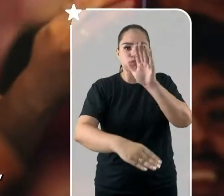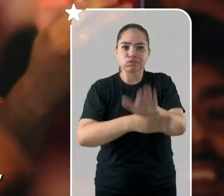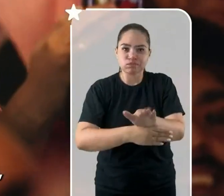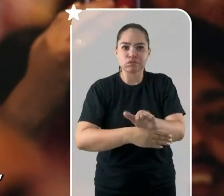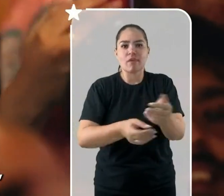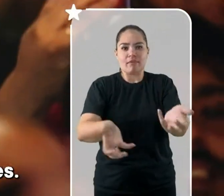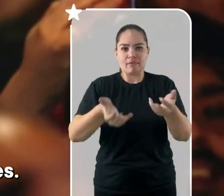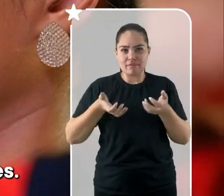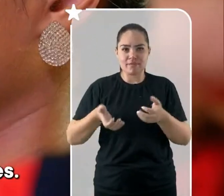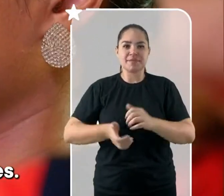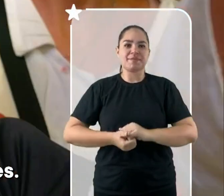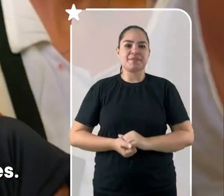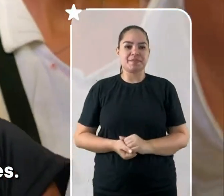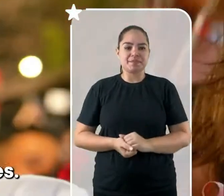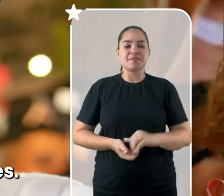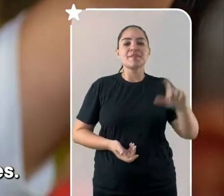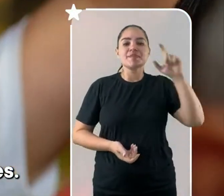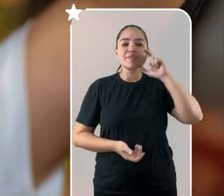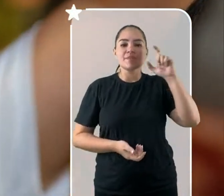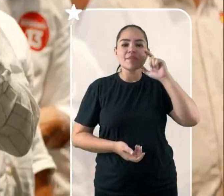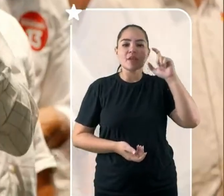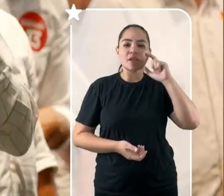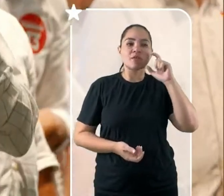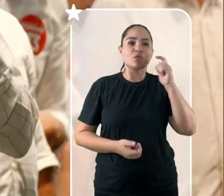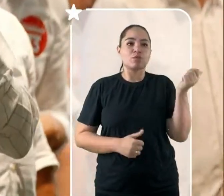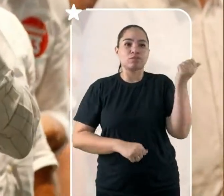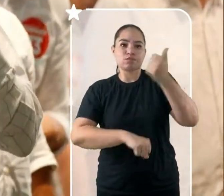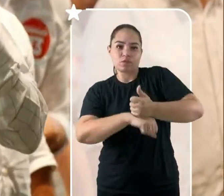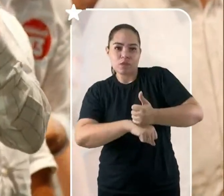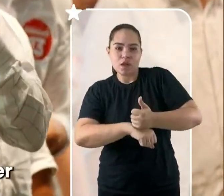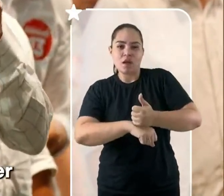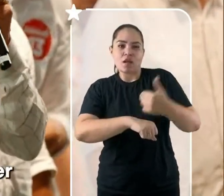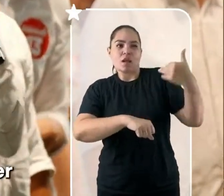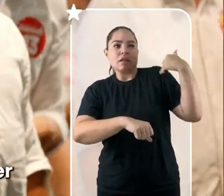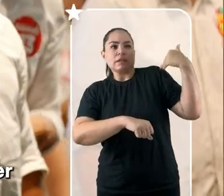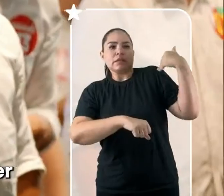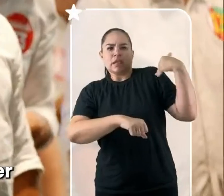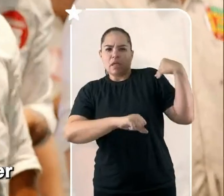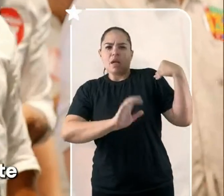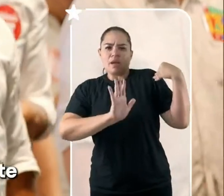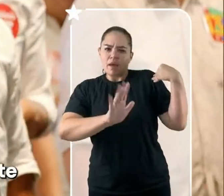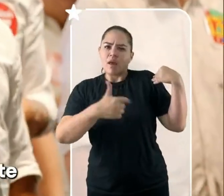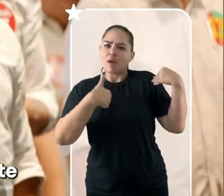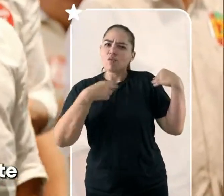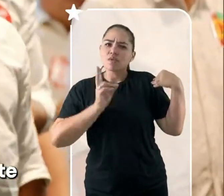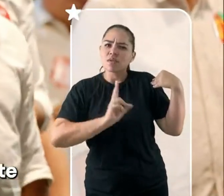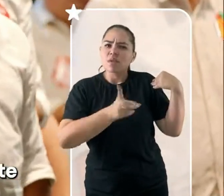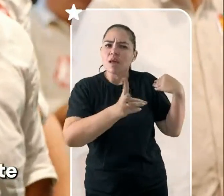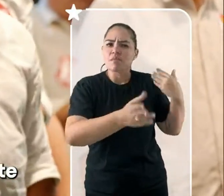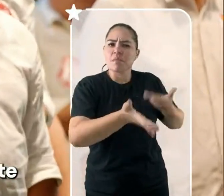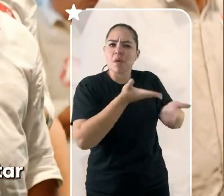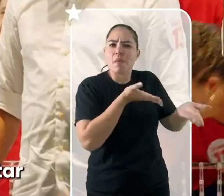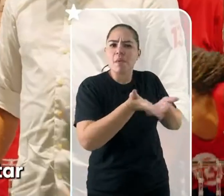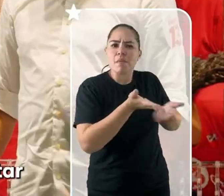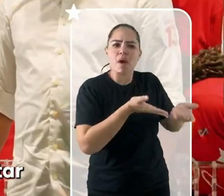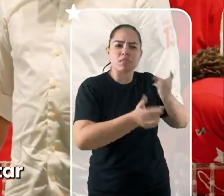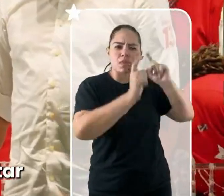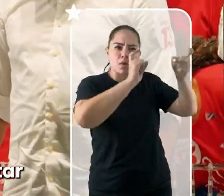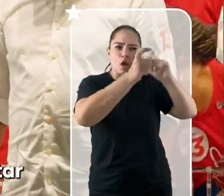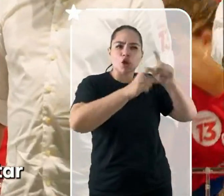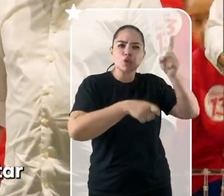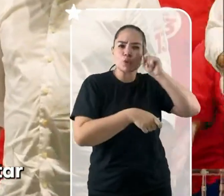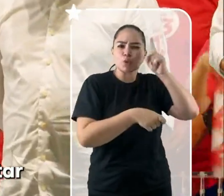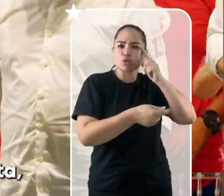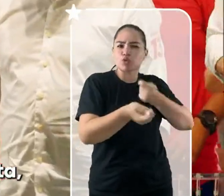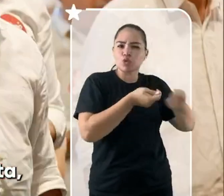suas prioridades nas suas comunidades. O Evandro eleito, ele não tem que bater na porta do presidente. Porque a porta